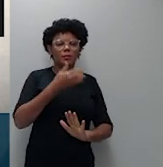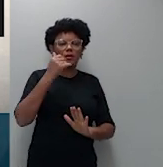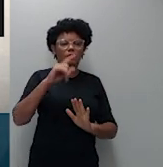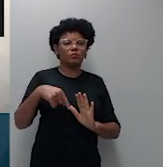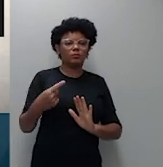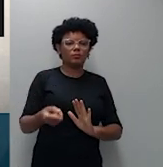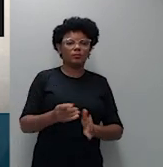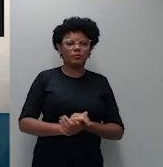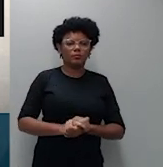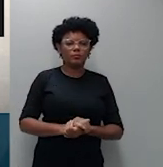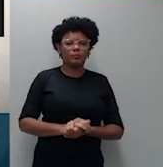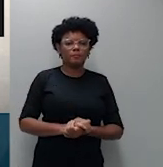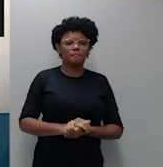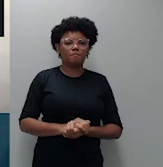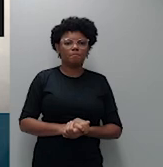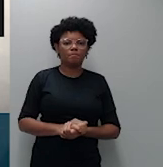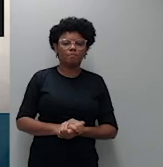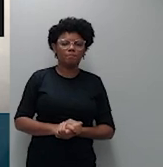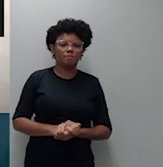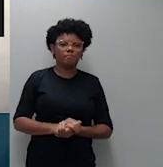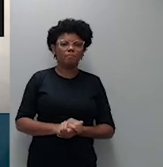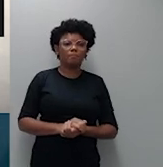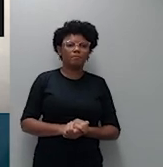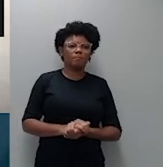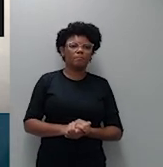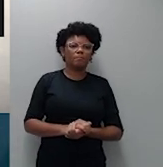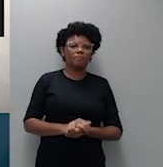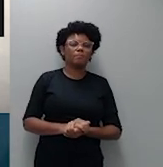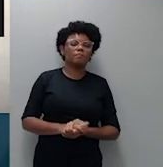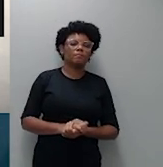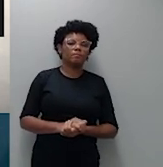se tem algum defeito estático